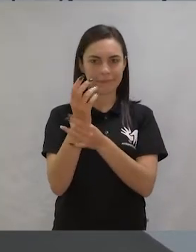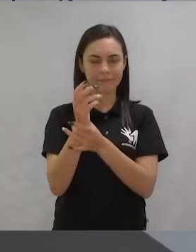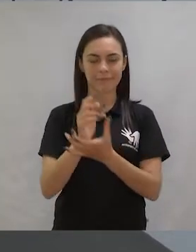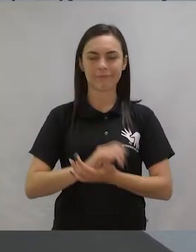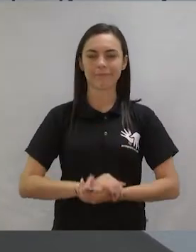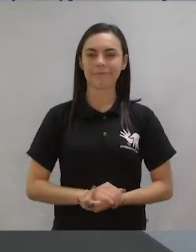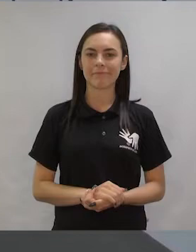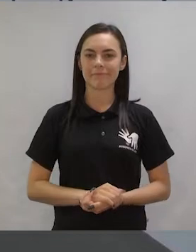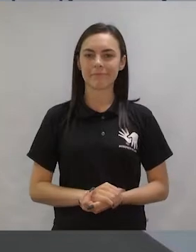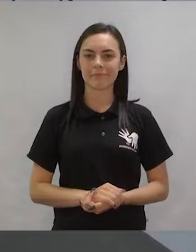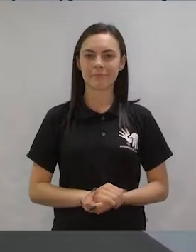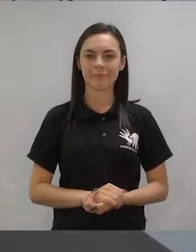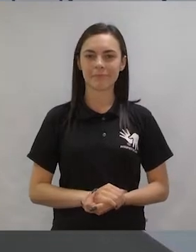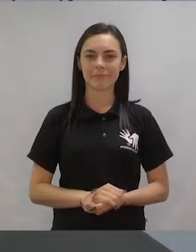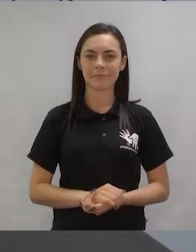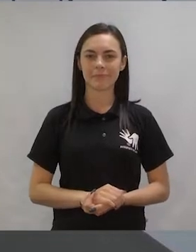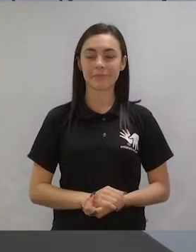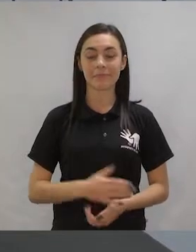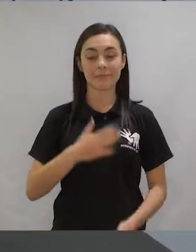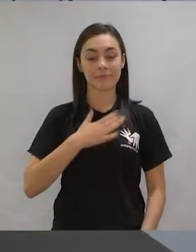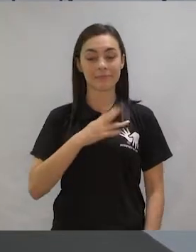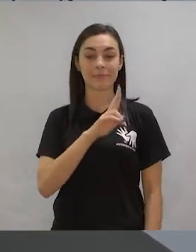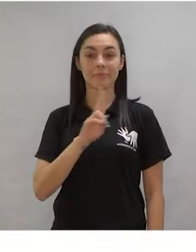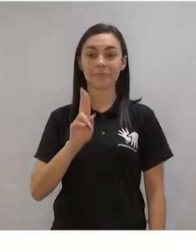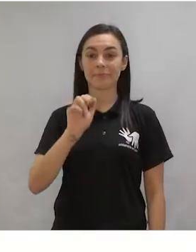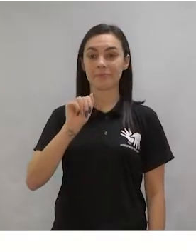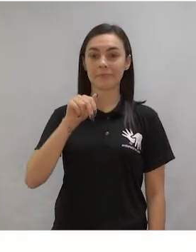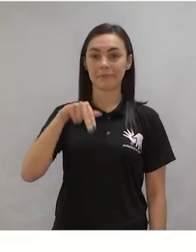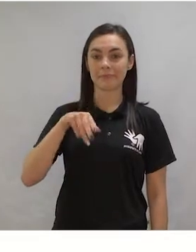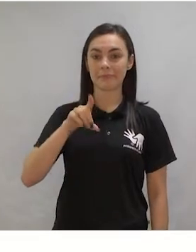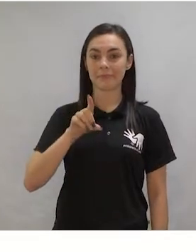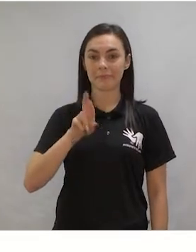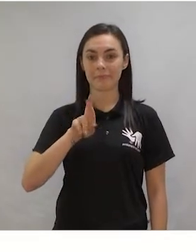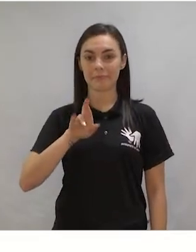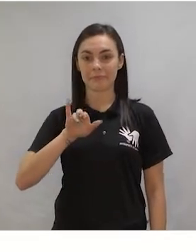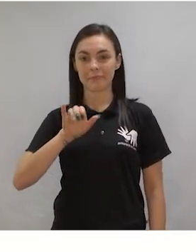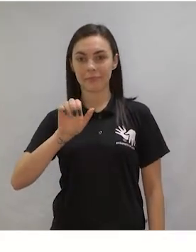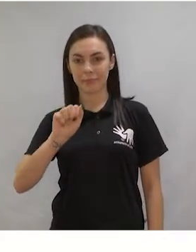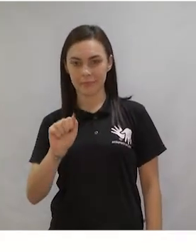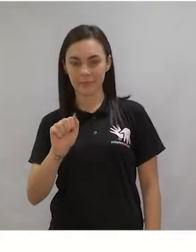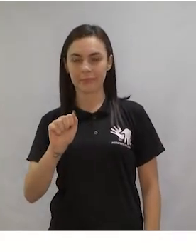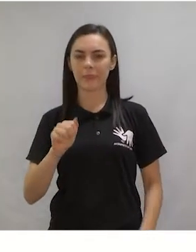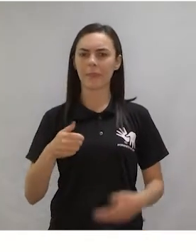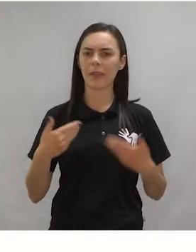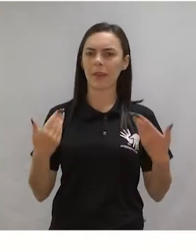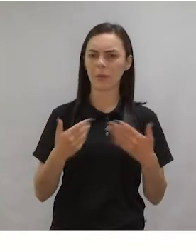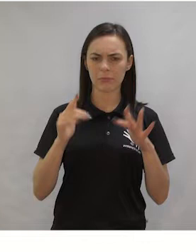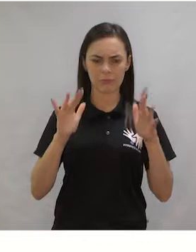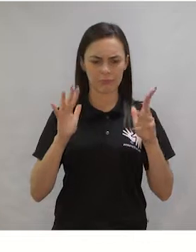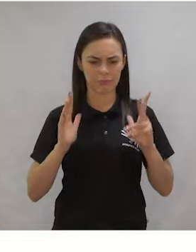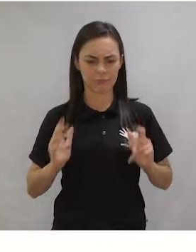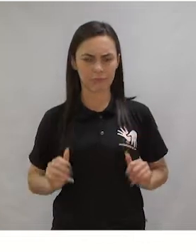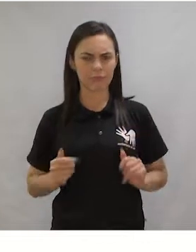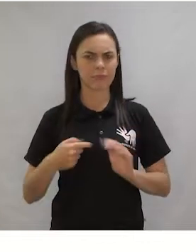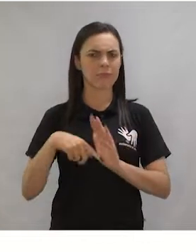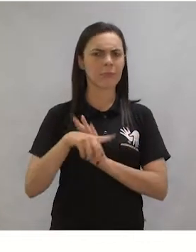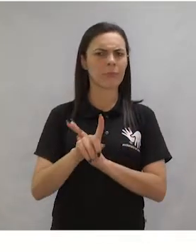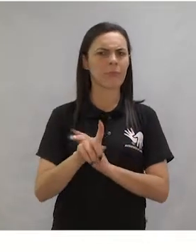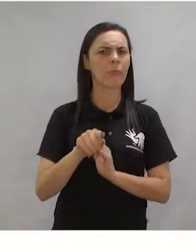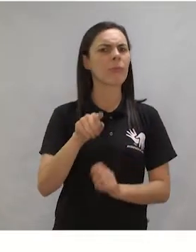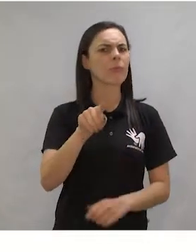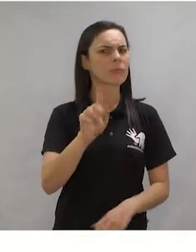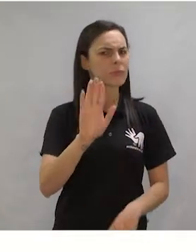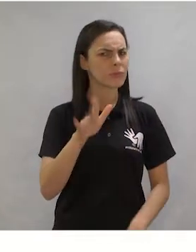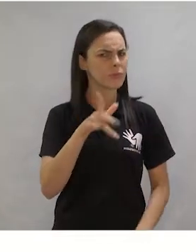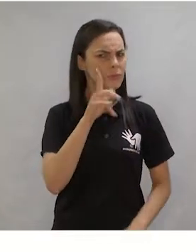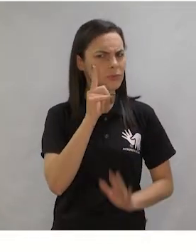Pronto. Então, eu sou a professora Andréia e agora que eu já me higienizei, quero saber de vocês.